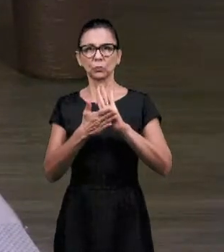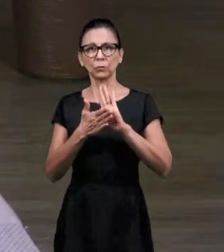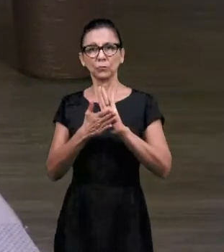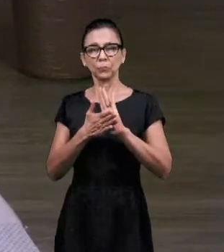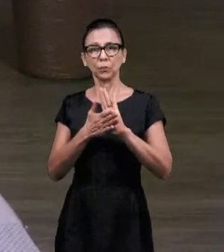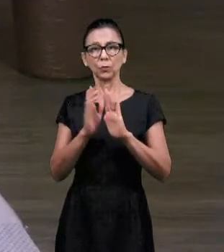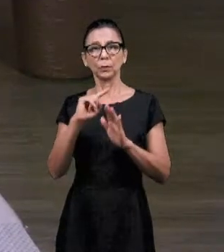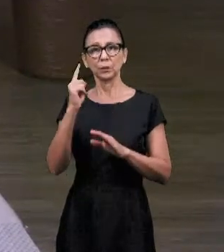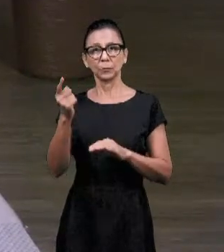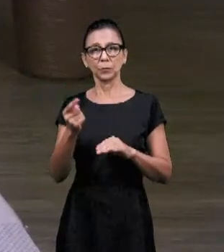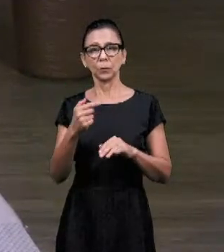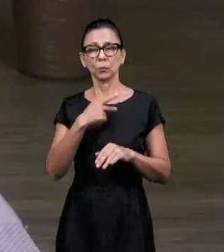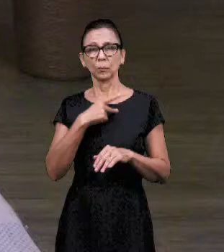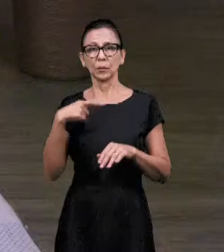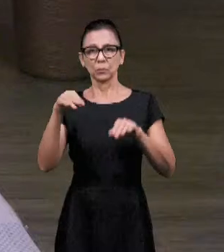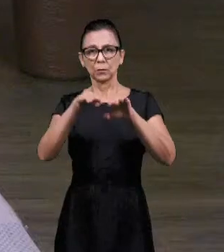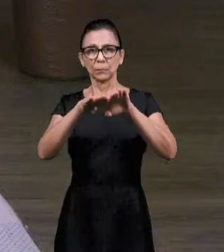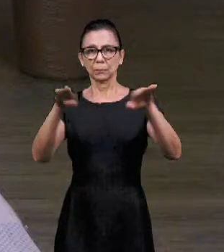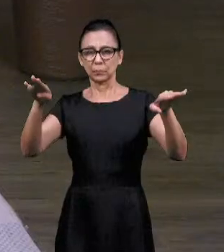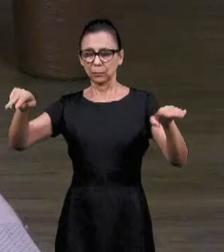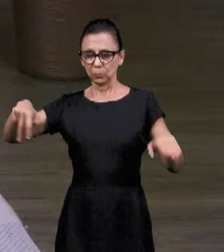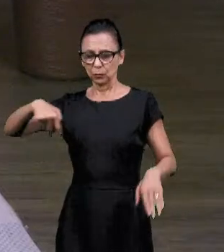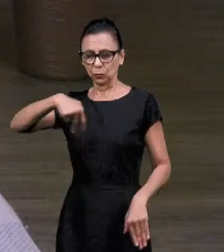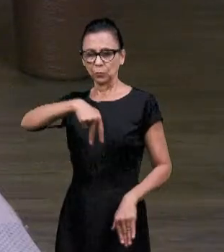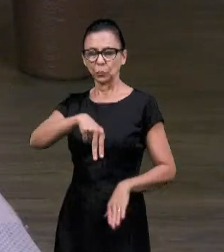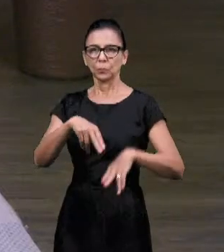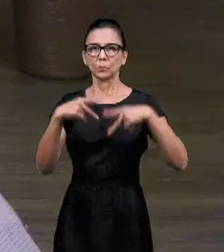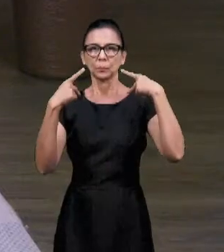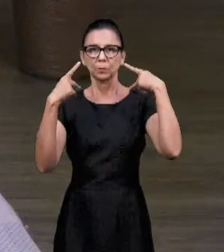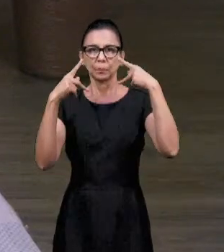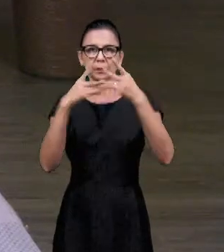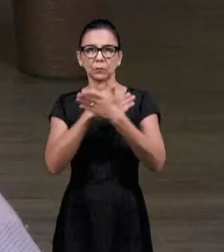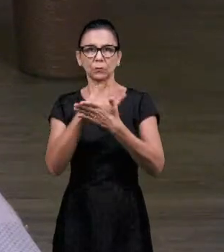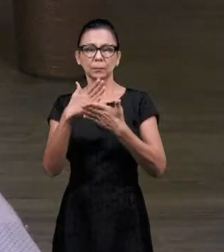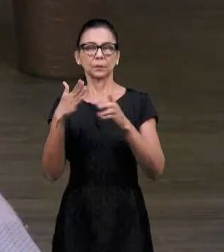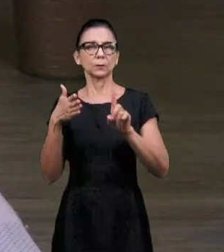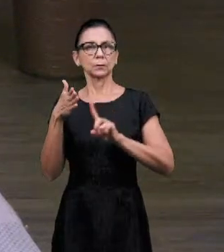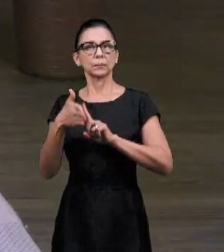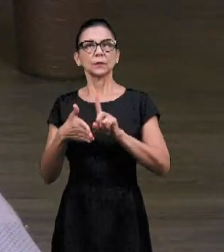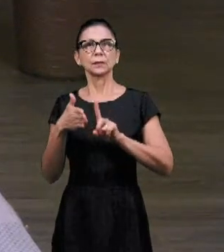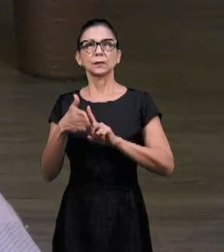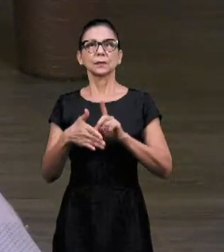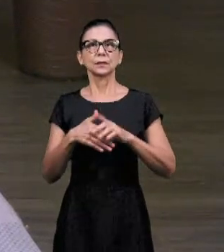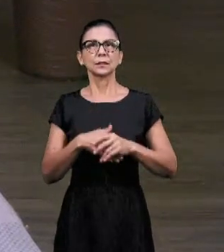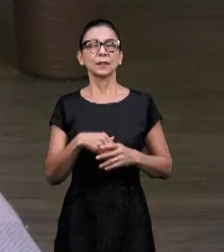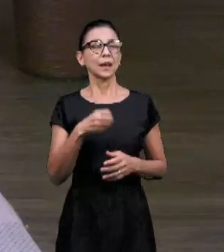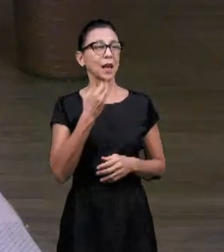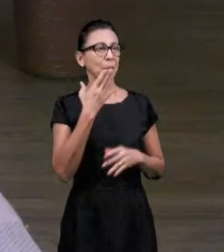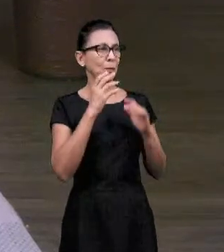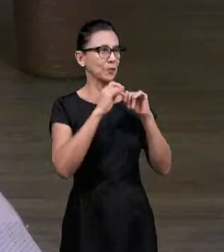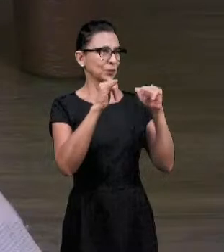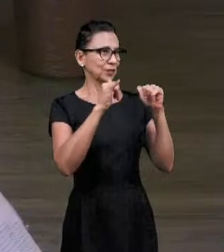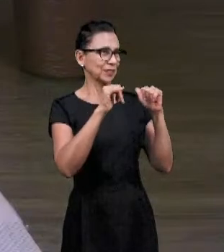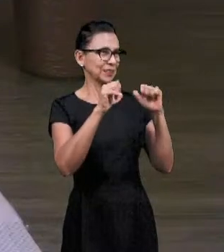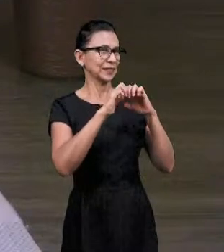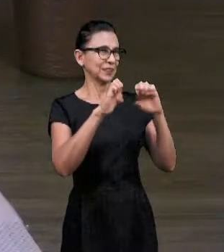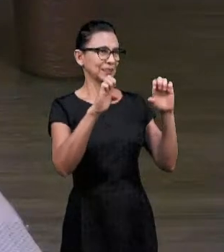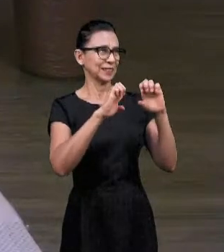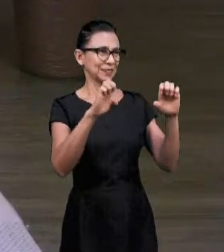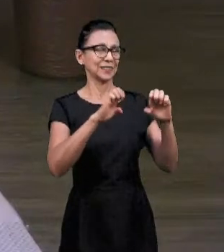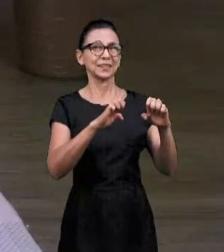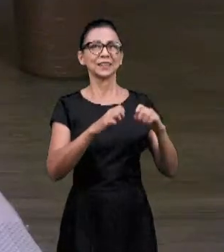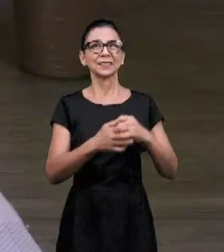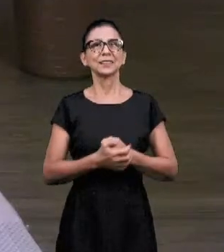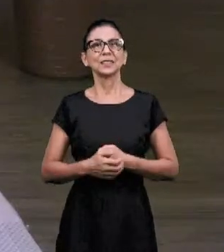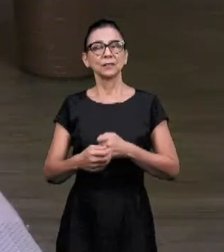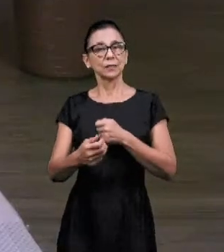trazer a palavra, para conduzir o culto hoje à noite. Amém? Amém. O que você falou é bom, que é uma forma de evangelizar. No momento que você está curtindo ali, você está contribuindo para